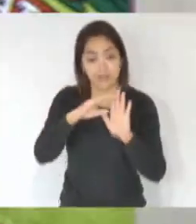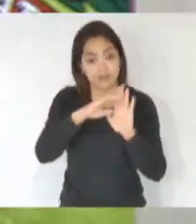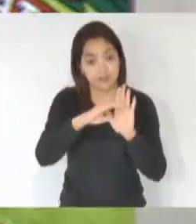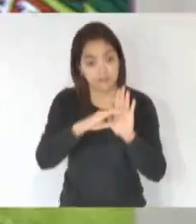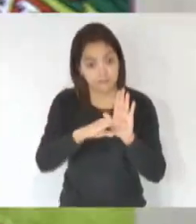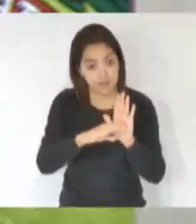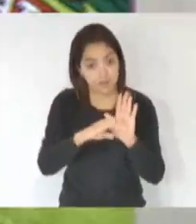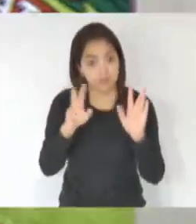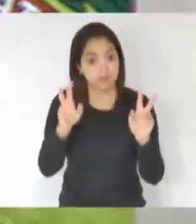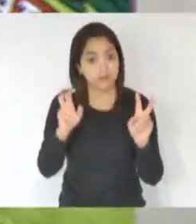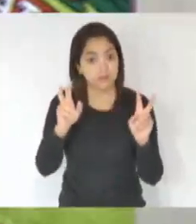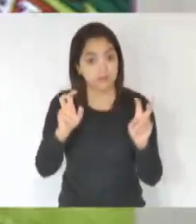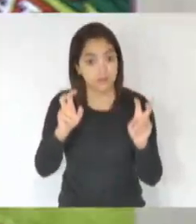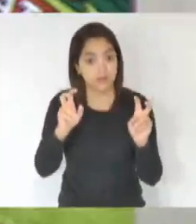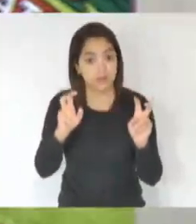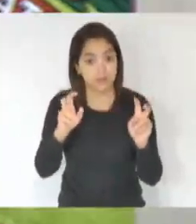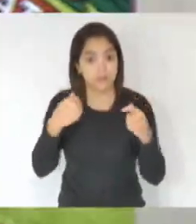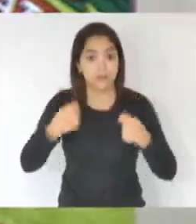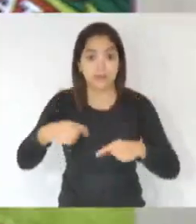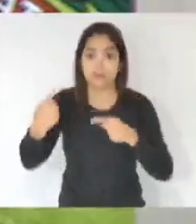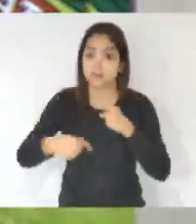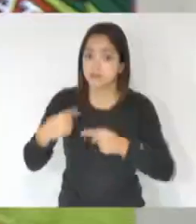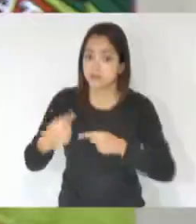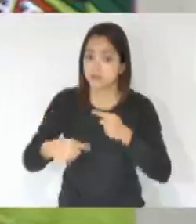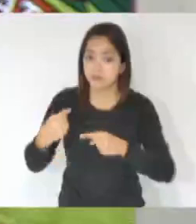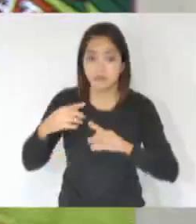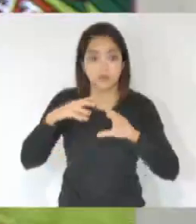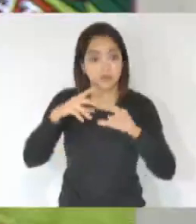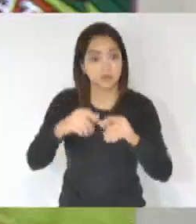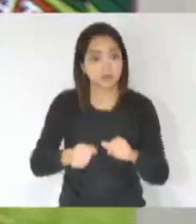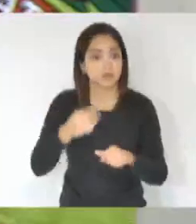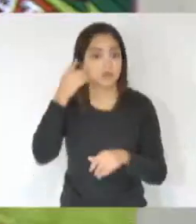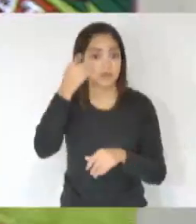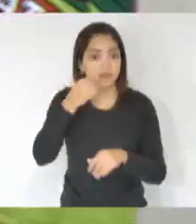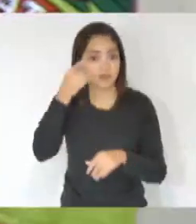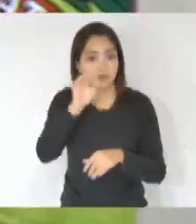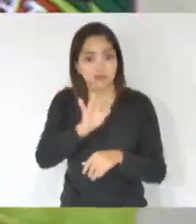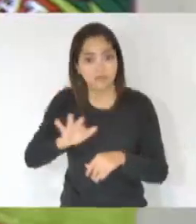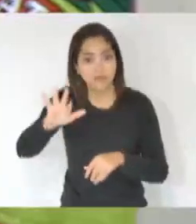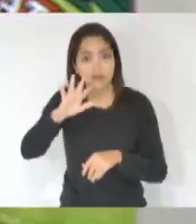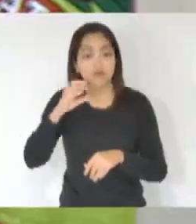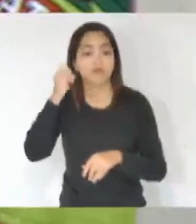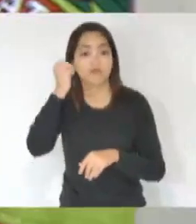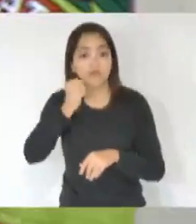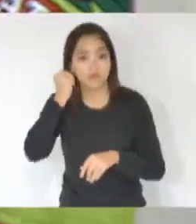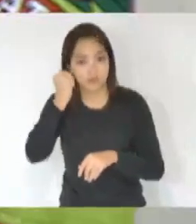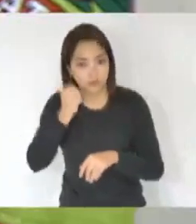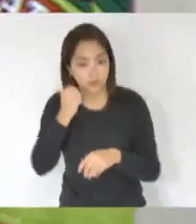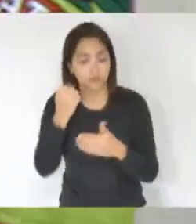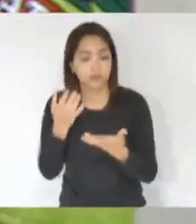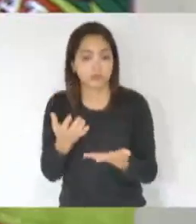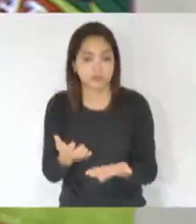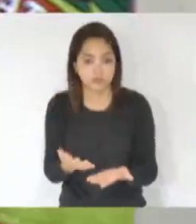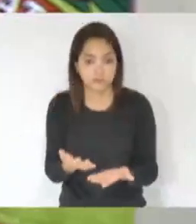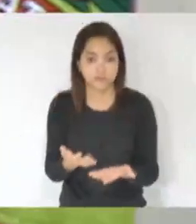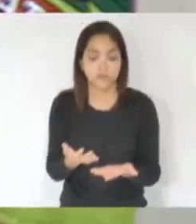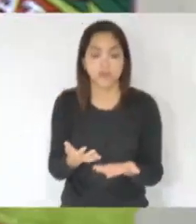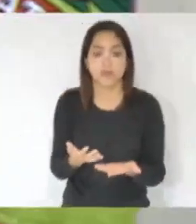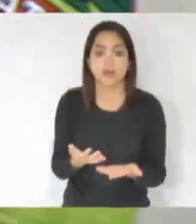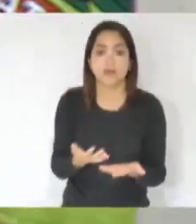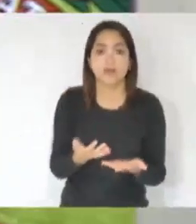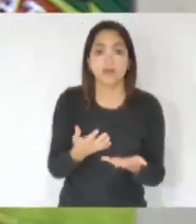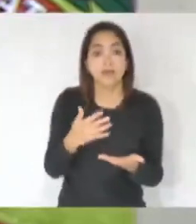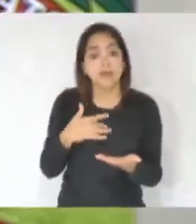ser tratada pelos nossos deputados federais, pelos senadores do Estado, e